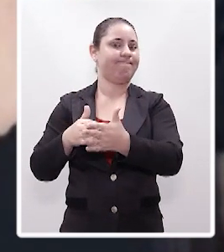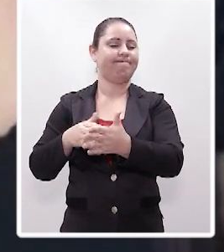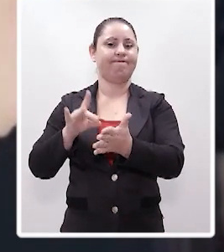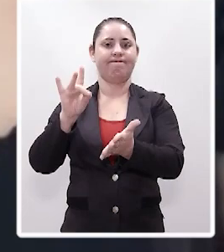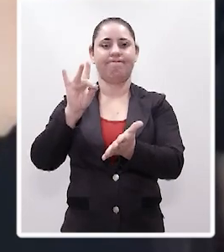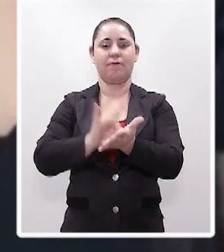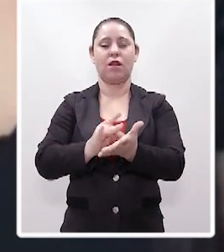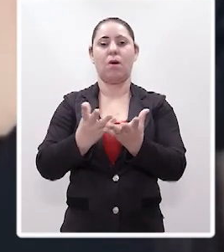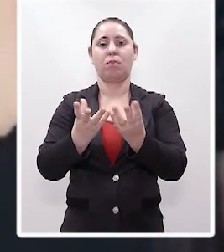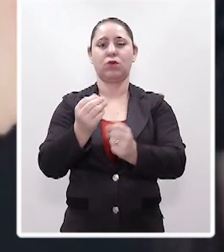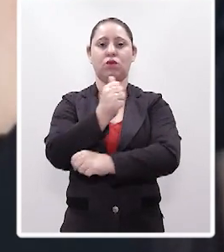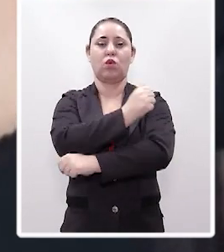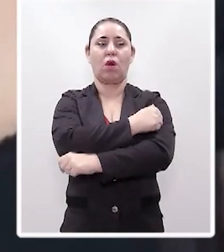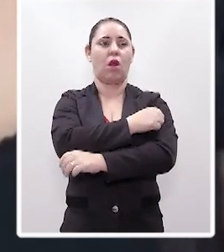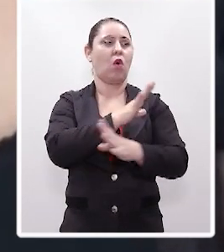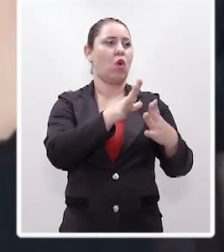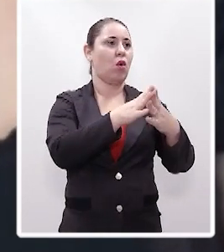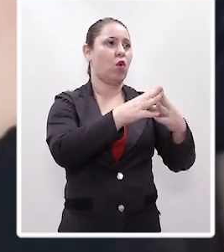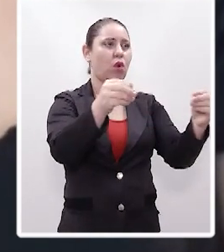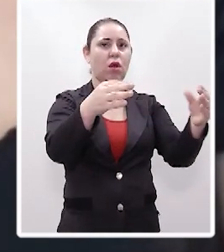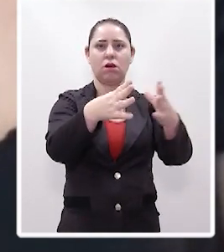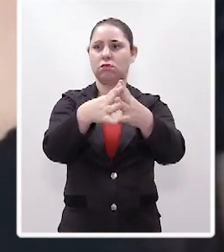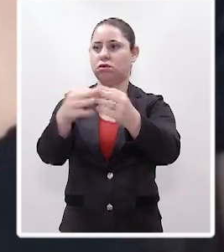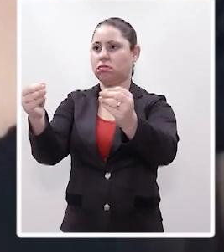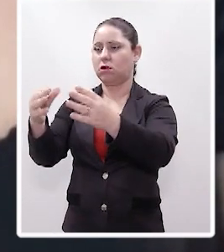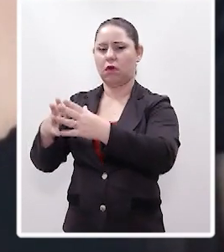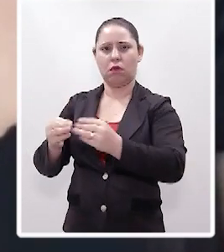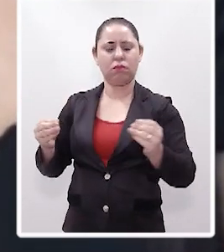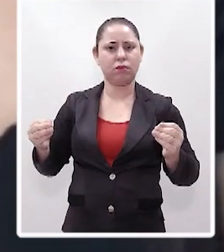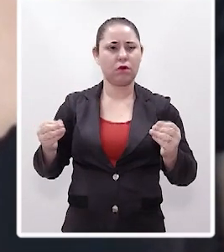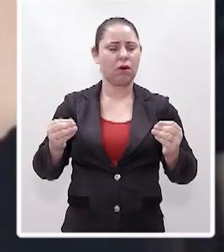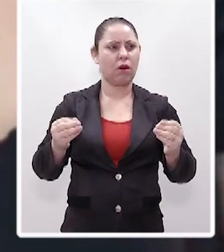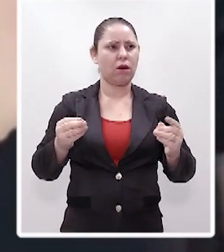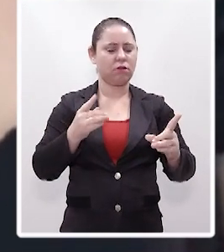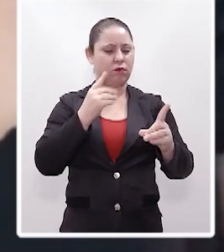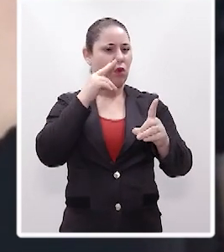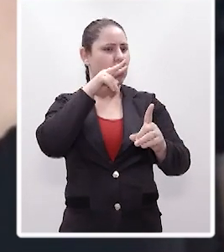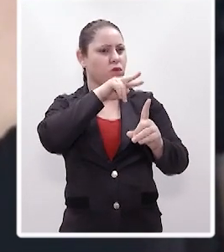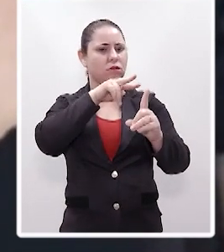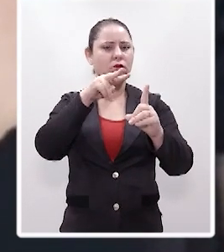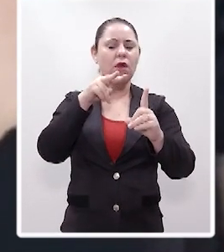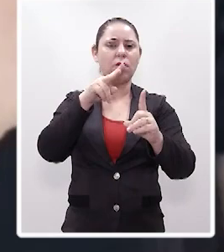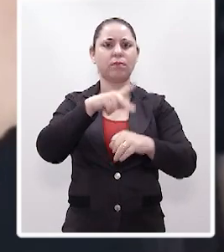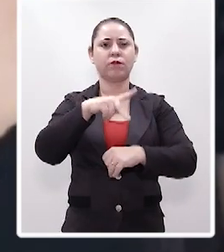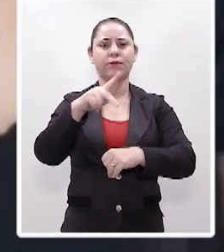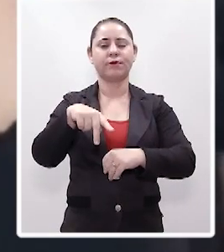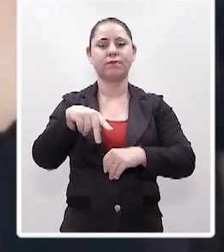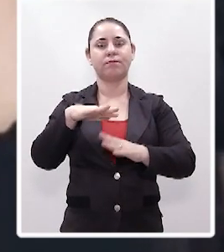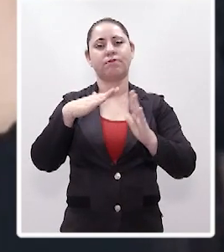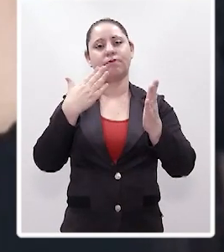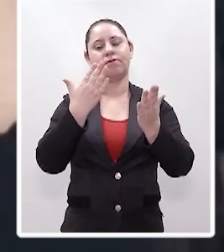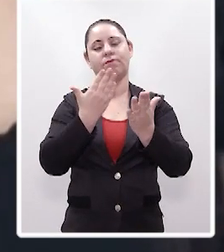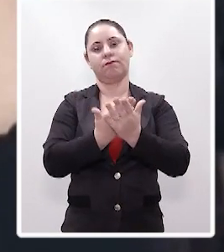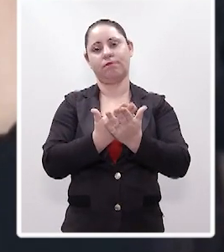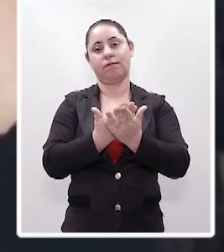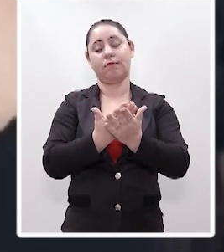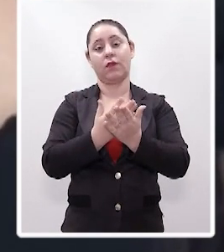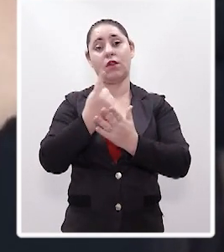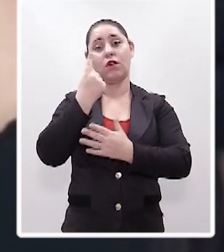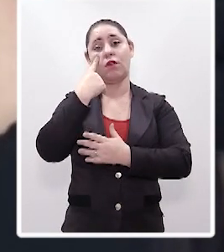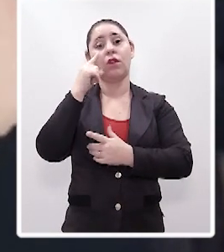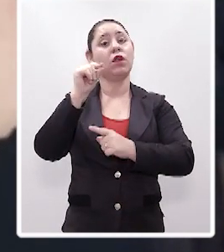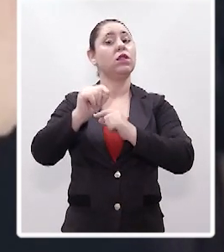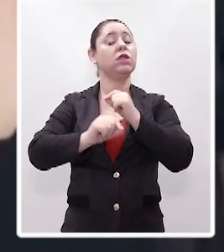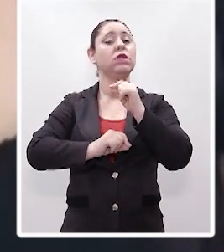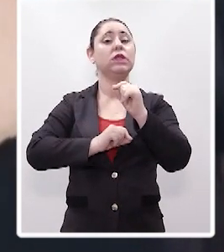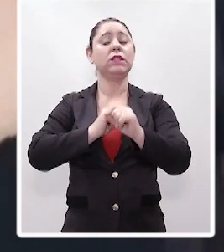desafios, né? Muitos alunos desapareceram aí do radar dos professores, das escolas, e a gente vê